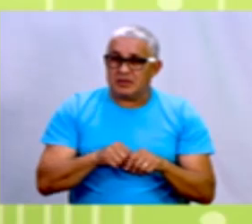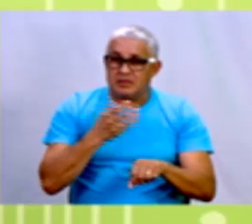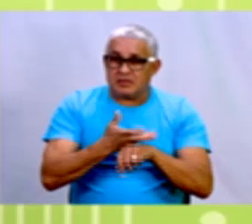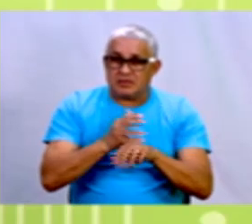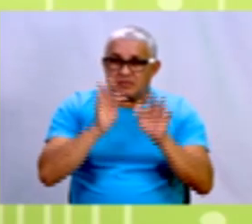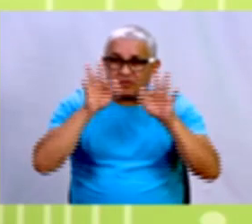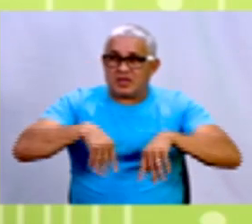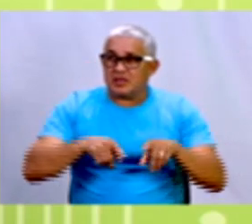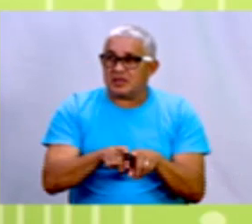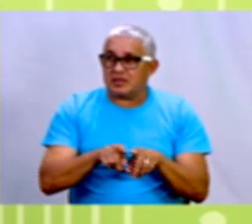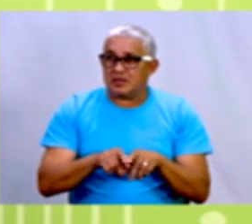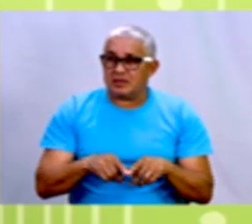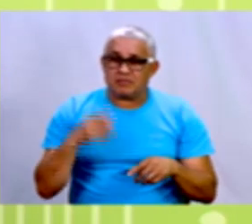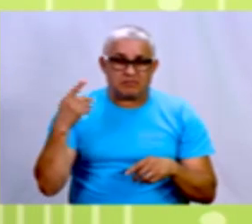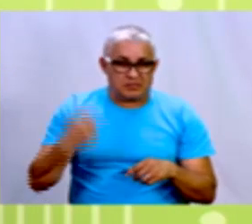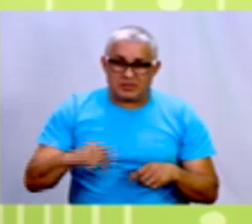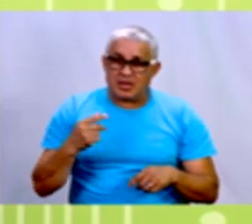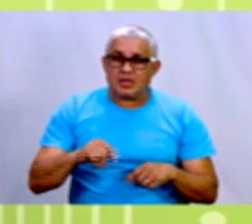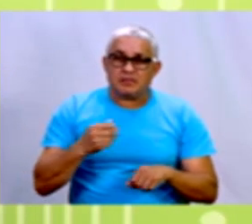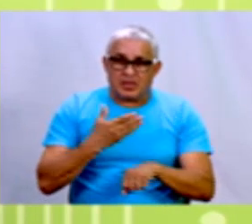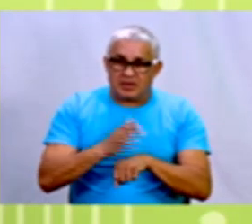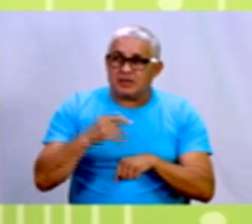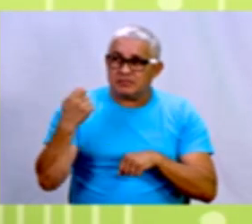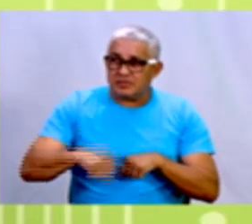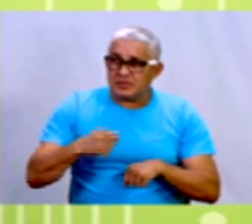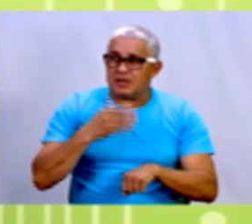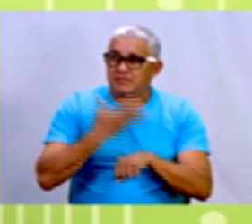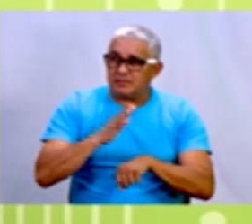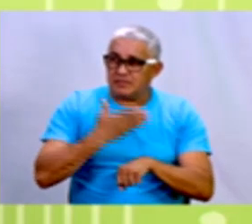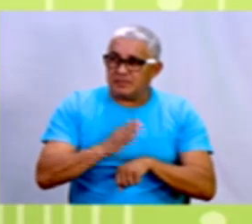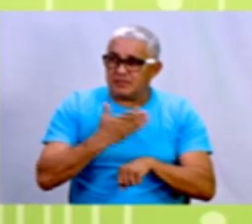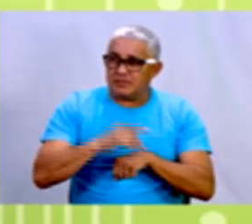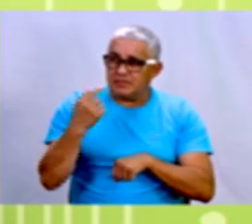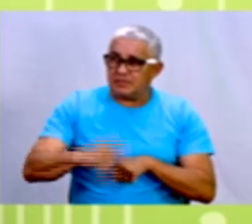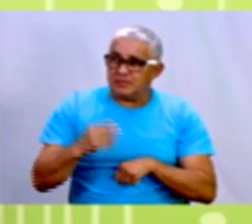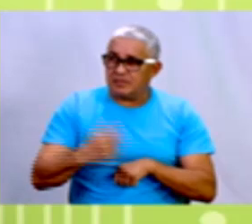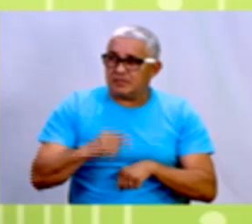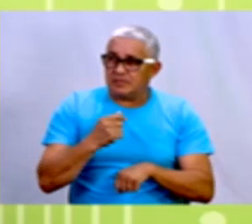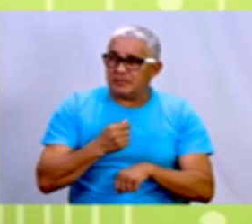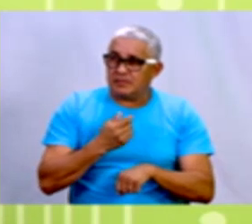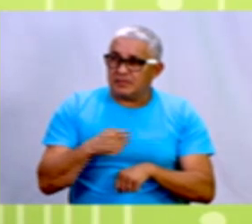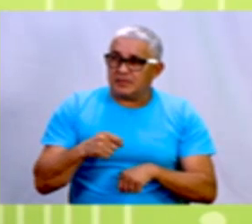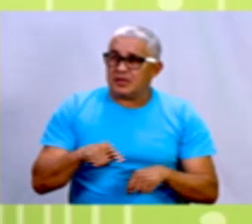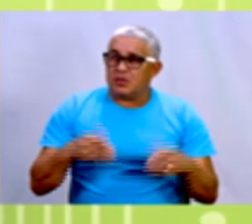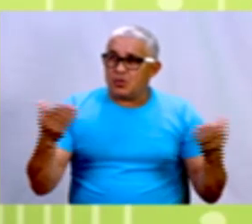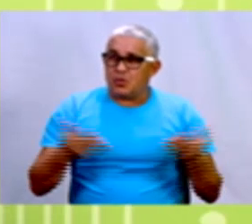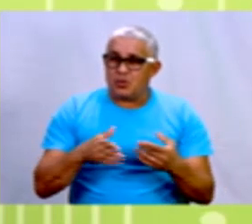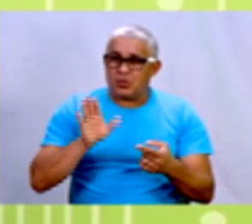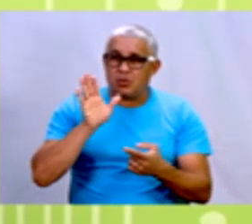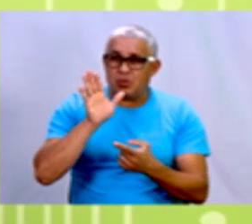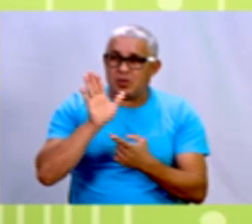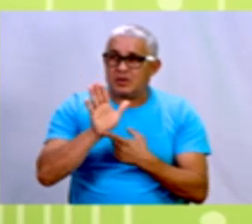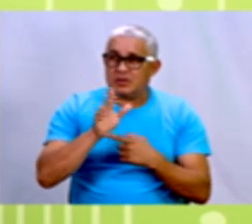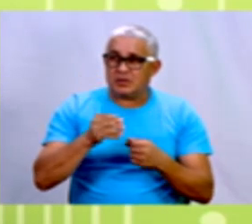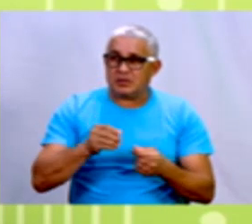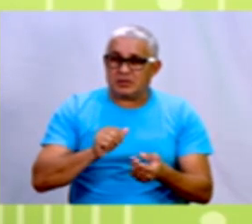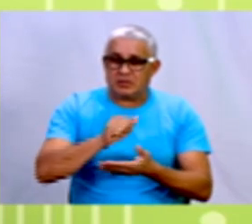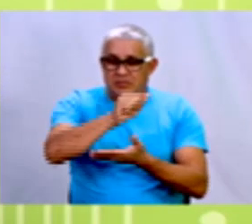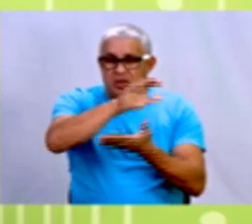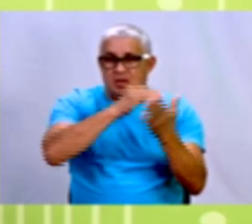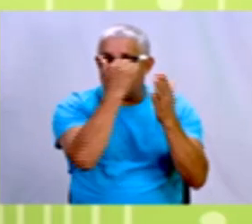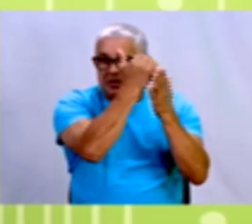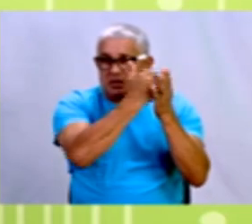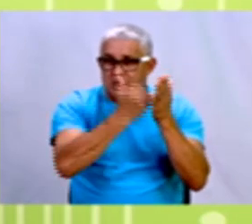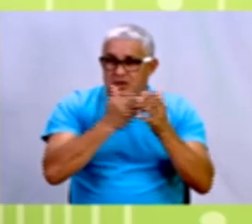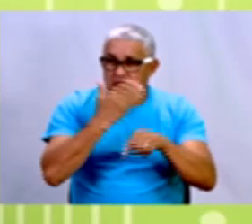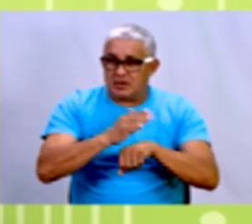disciplina. Tem que praticar mesmo, igual eu falei para vocês, dessa lista de exercício. Hoje vai ser disponibilizada mais uma lista de exercícios para